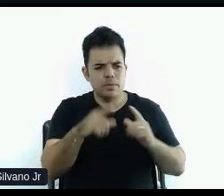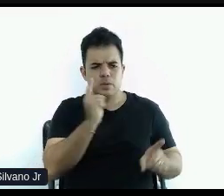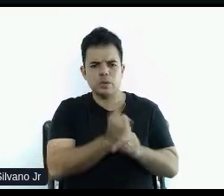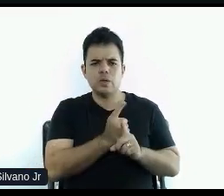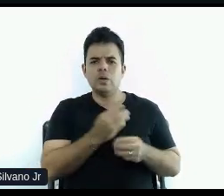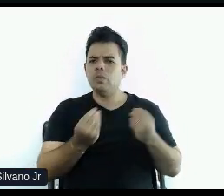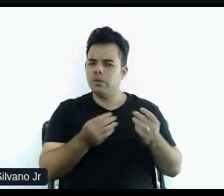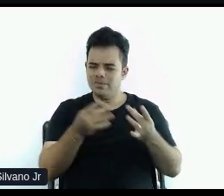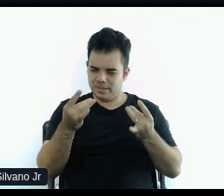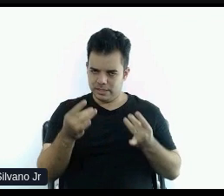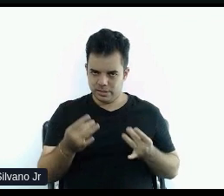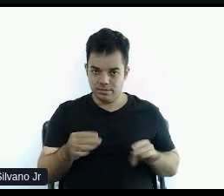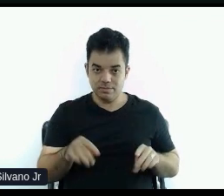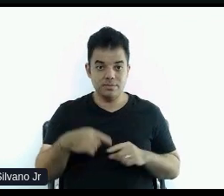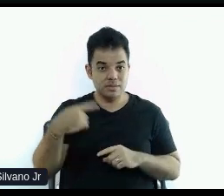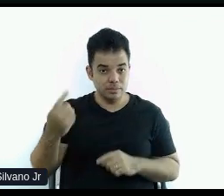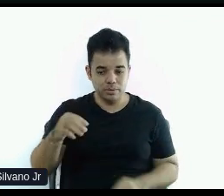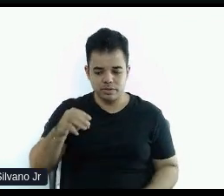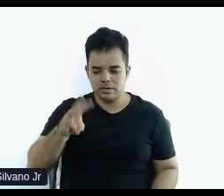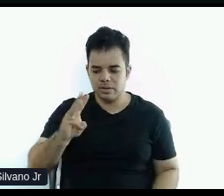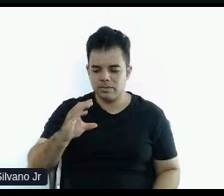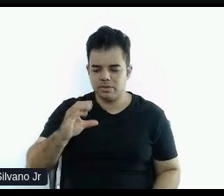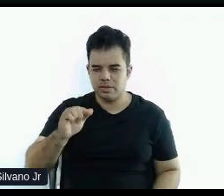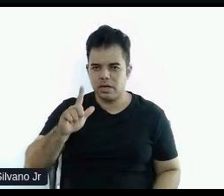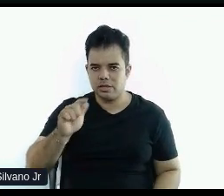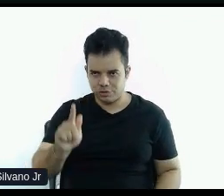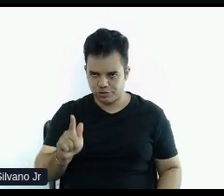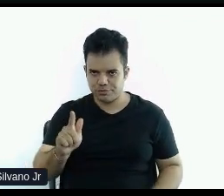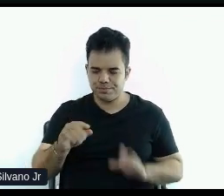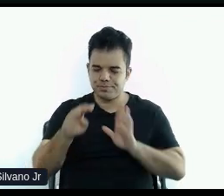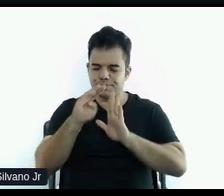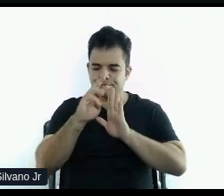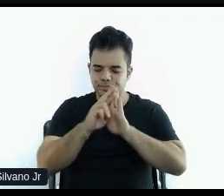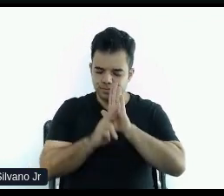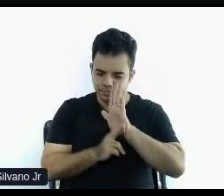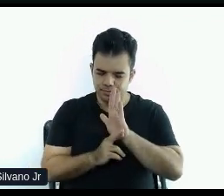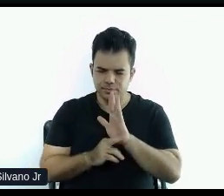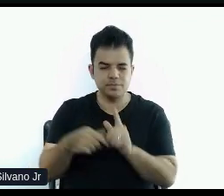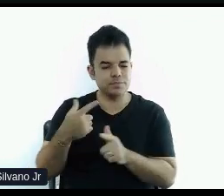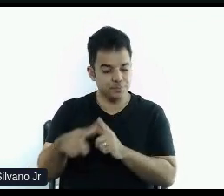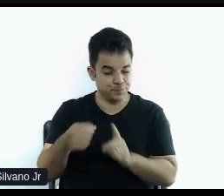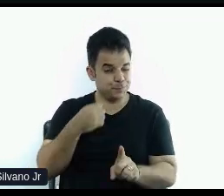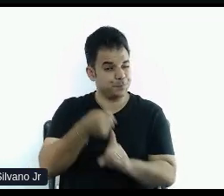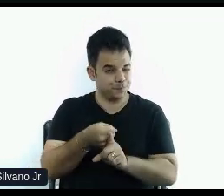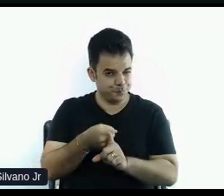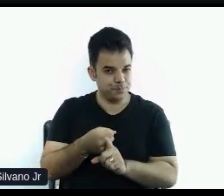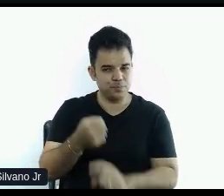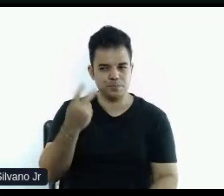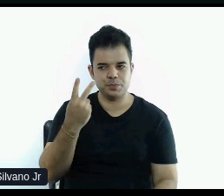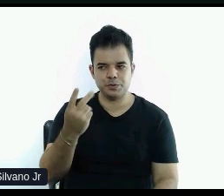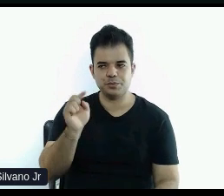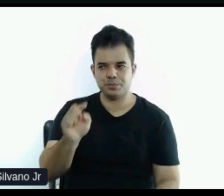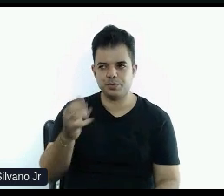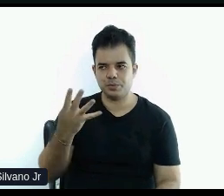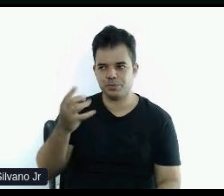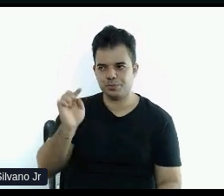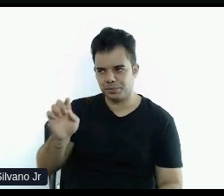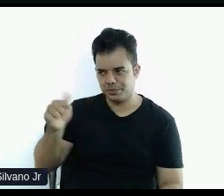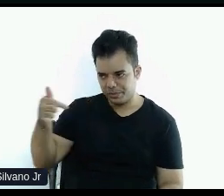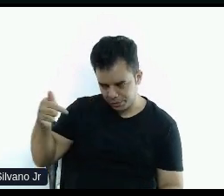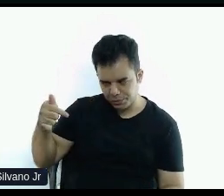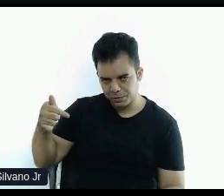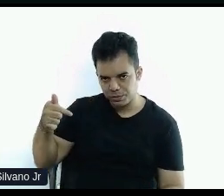gente tem a diretriz da WCAG que esse problema impacta, que no caso é o 2.4.7, que é a questão do